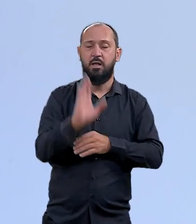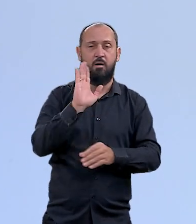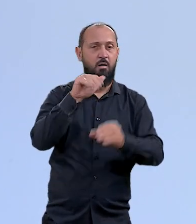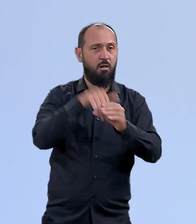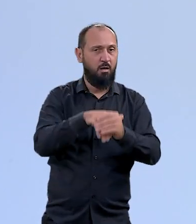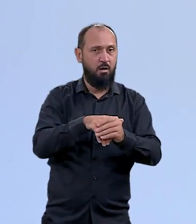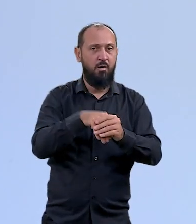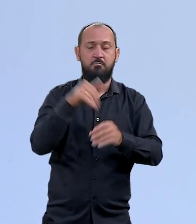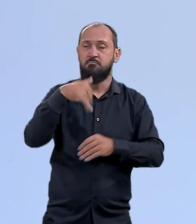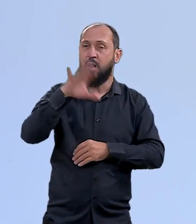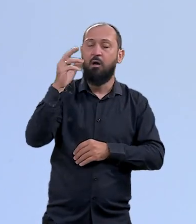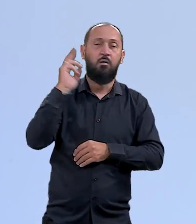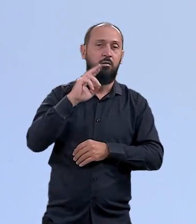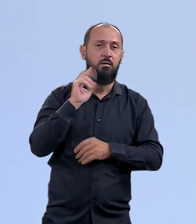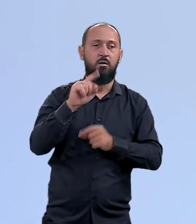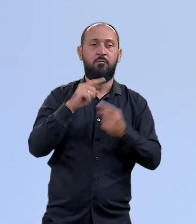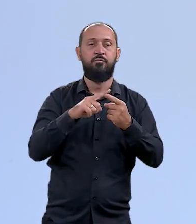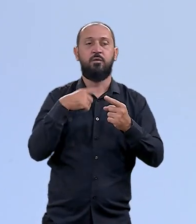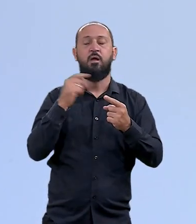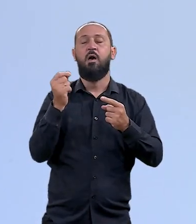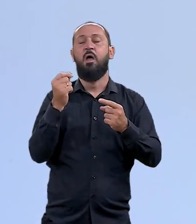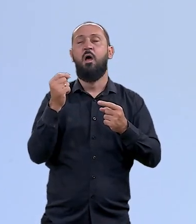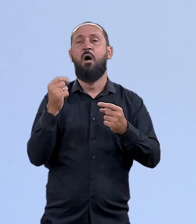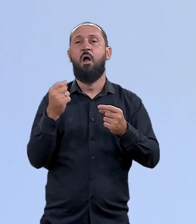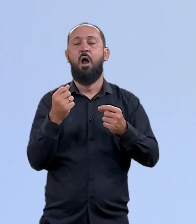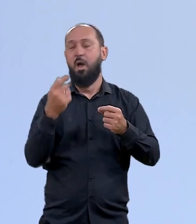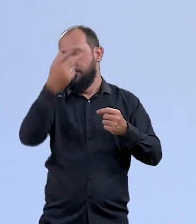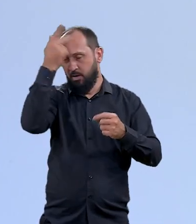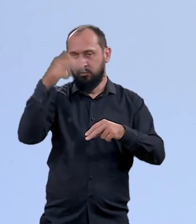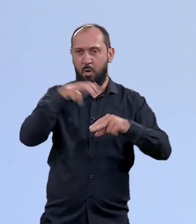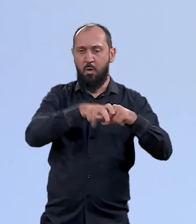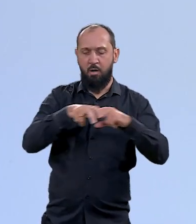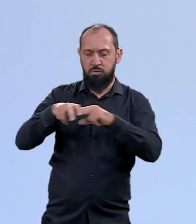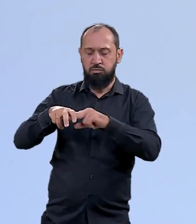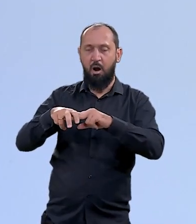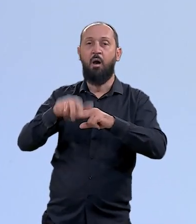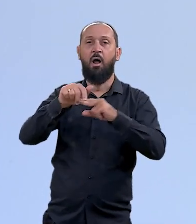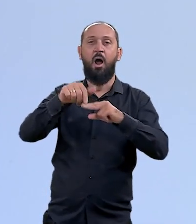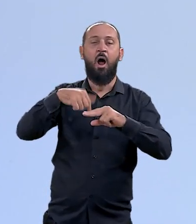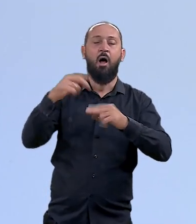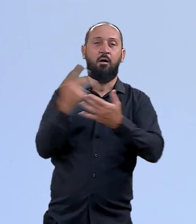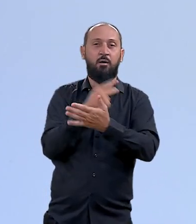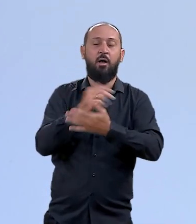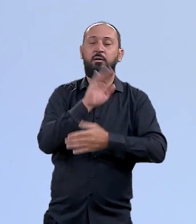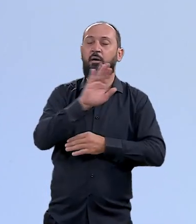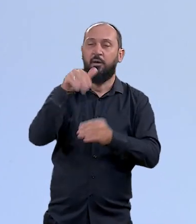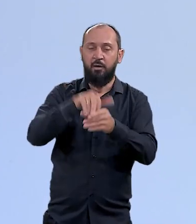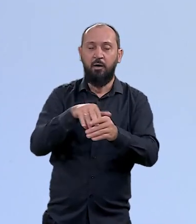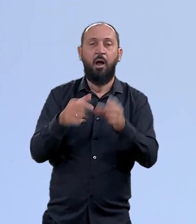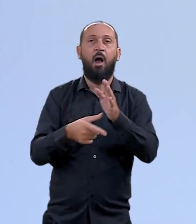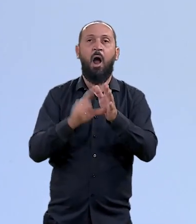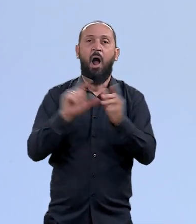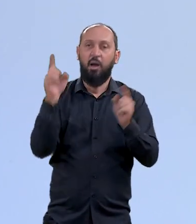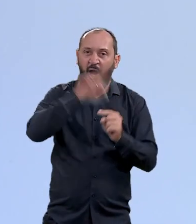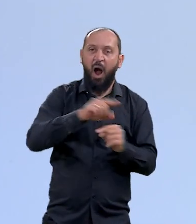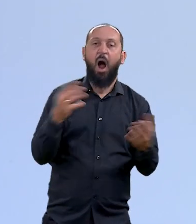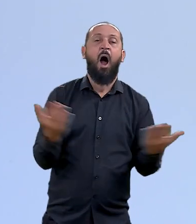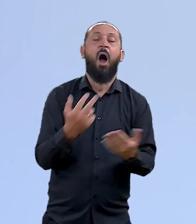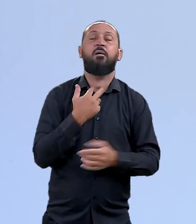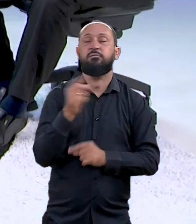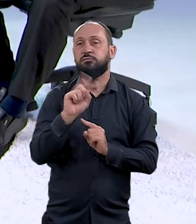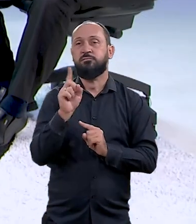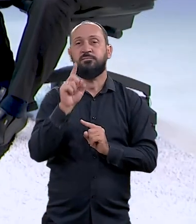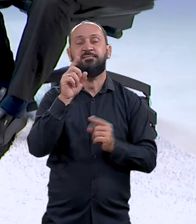ilícito eleitoral. E os ilícitos são tanto nas esferas cíveis quanto criminais. Existem os crimes eleitorais e existem também os ilícitos